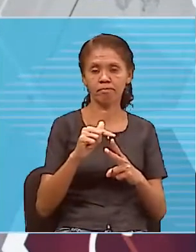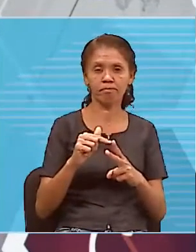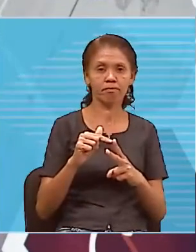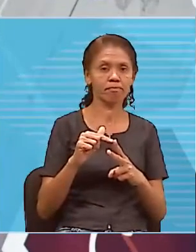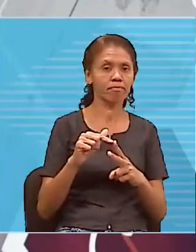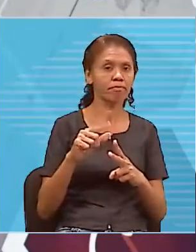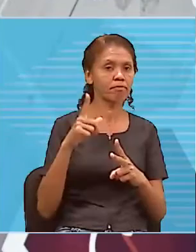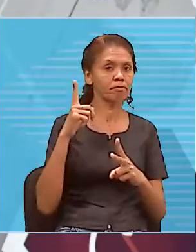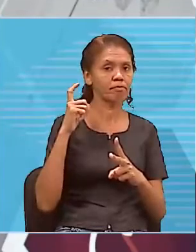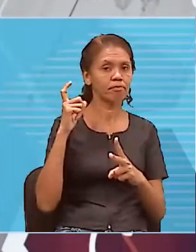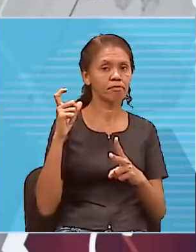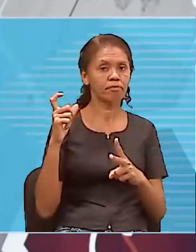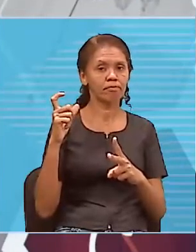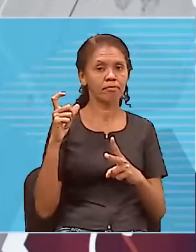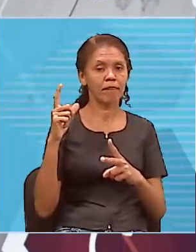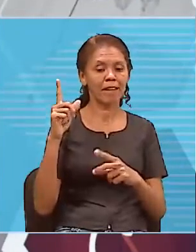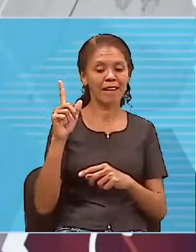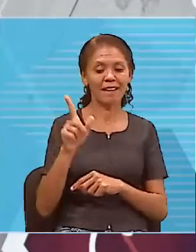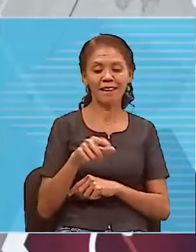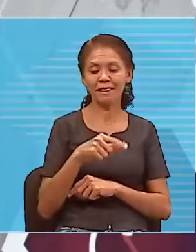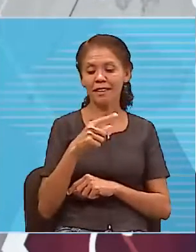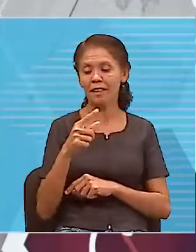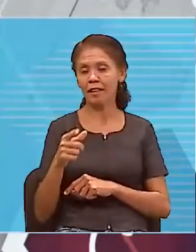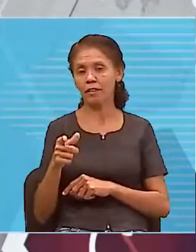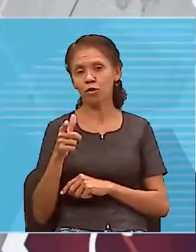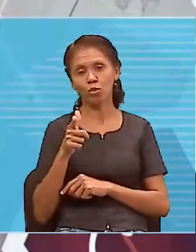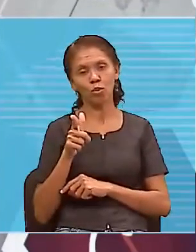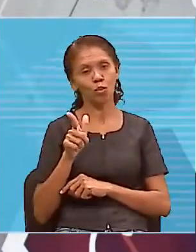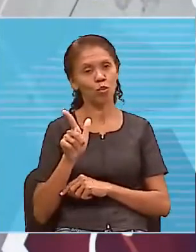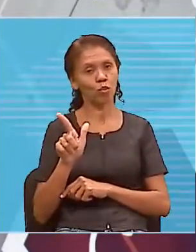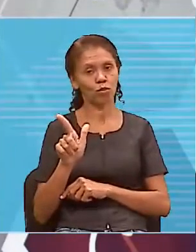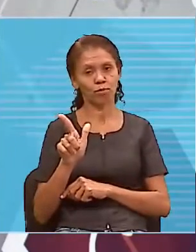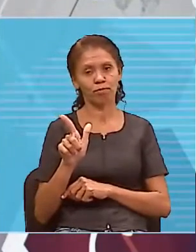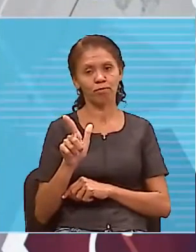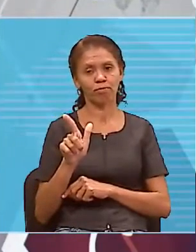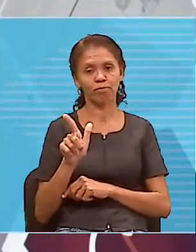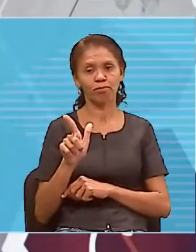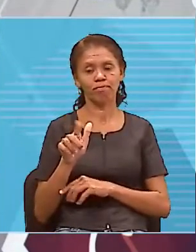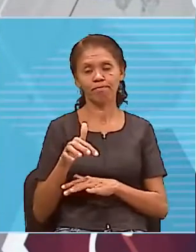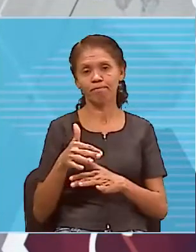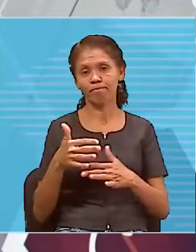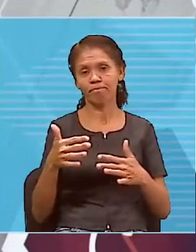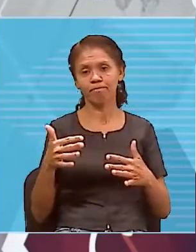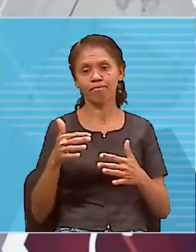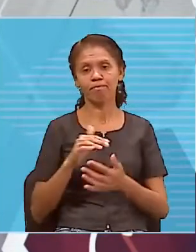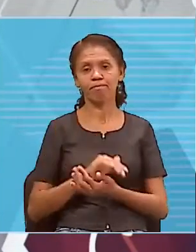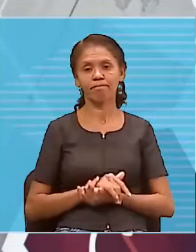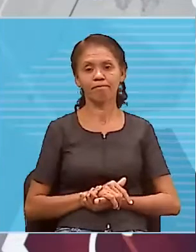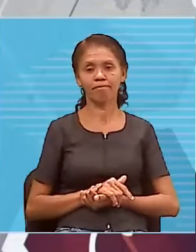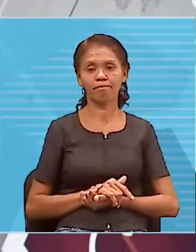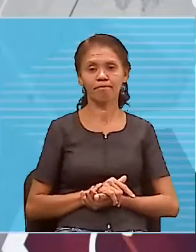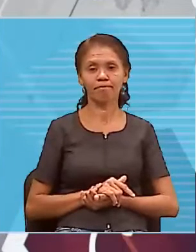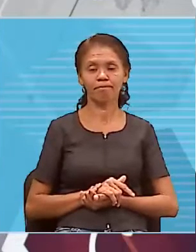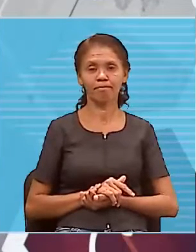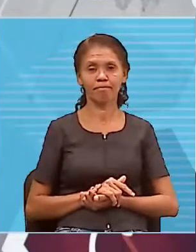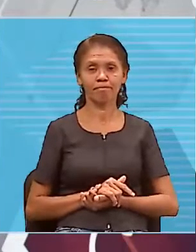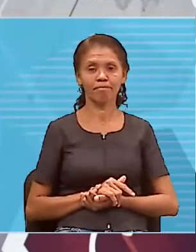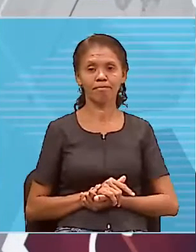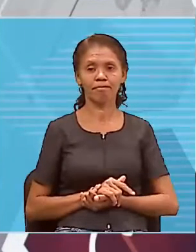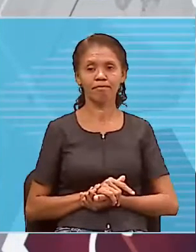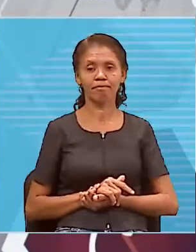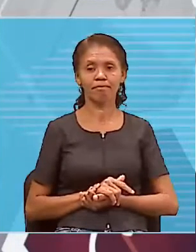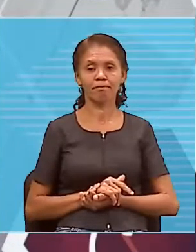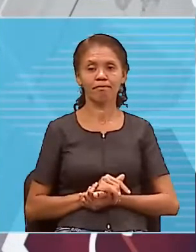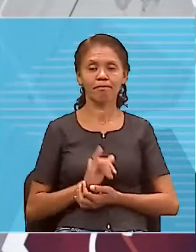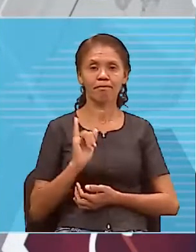acabam se cancelando um acaba cancelando o outro Então essa interferência é o que a gente